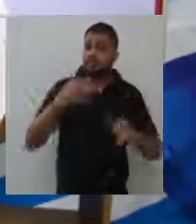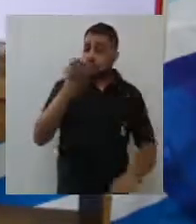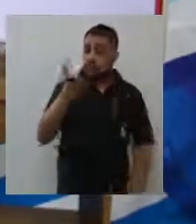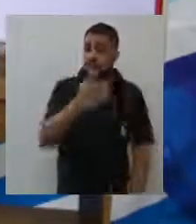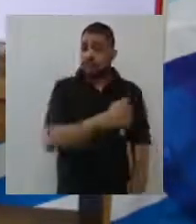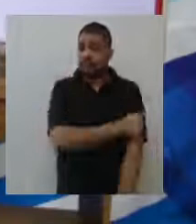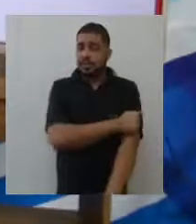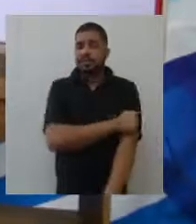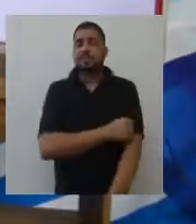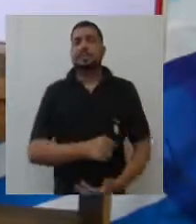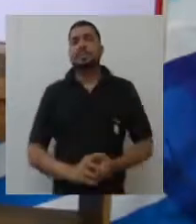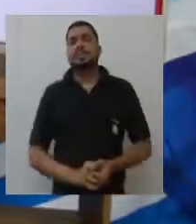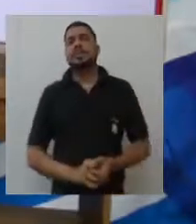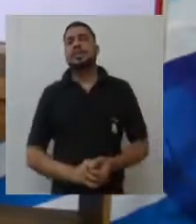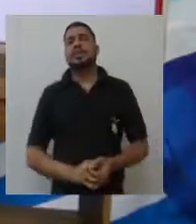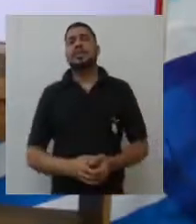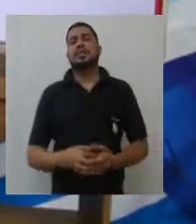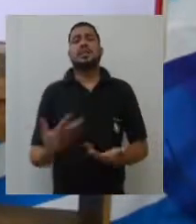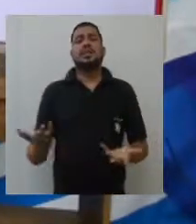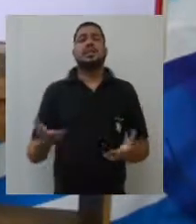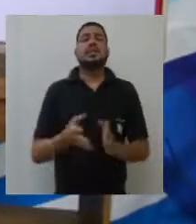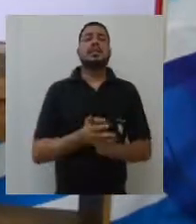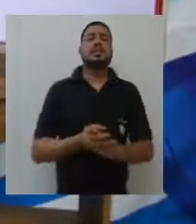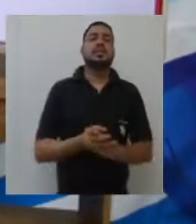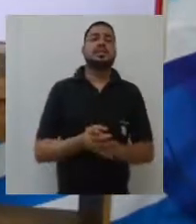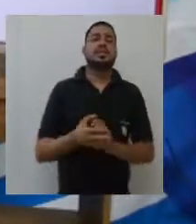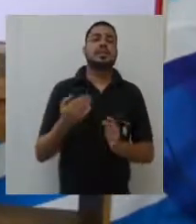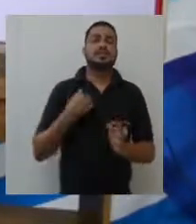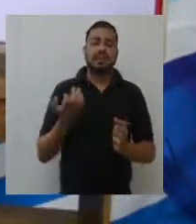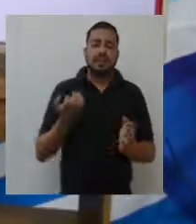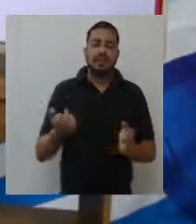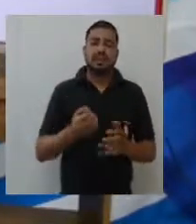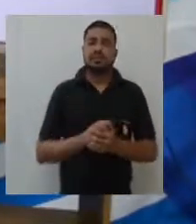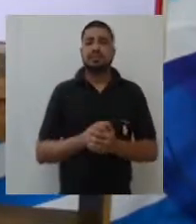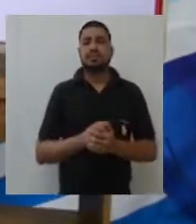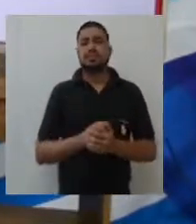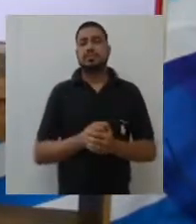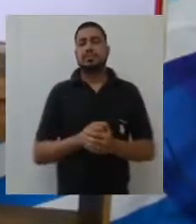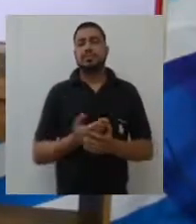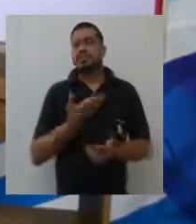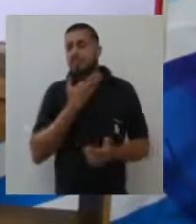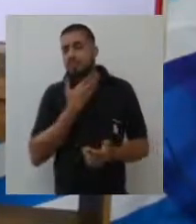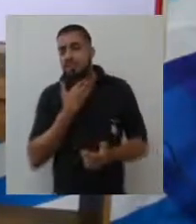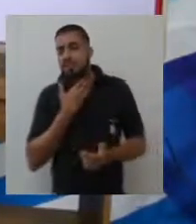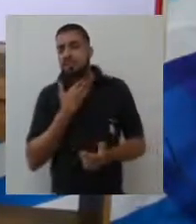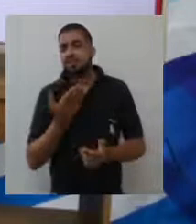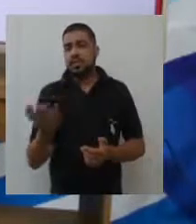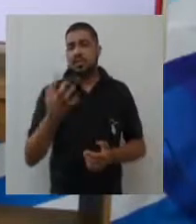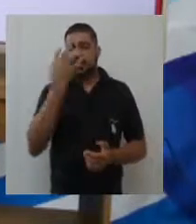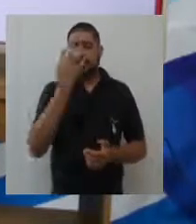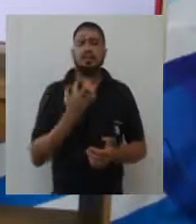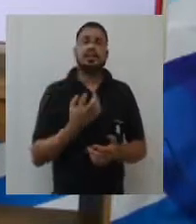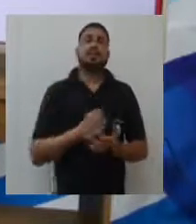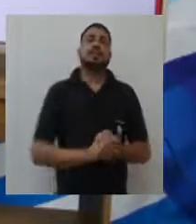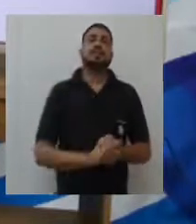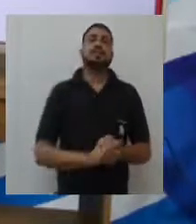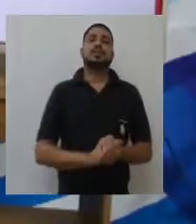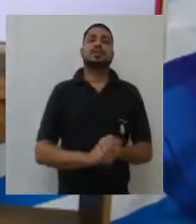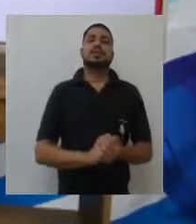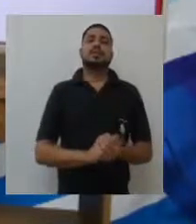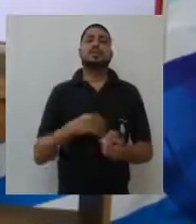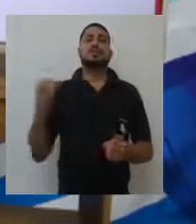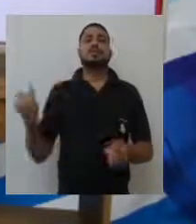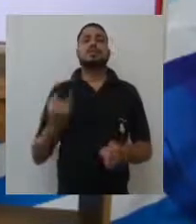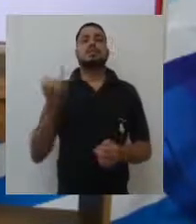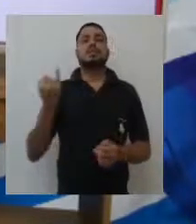estudante, tá? Aquele recado que eu quero bater um papo contigo agora, sério, tá? É muito